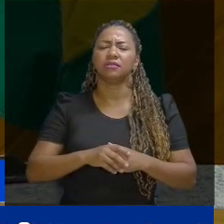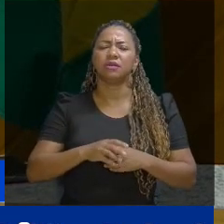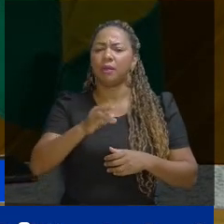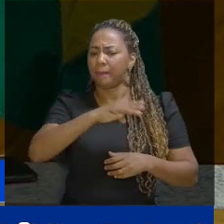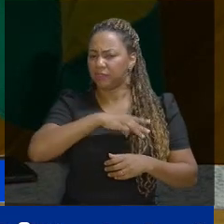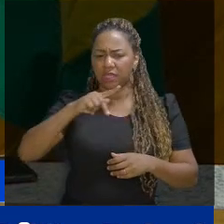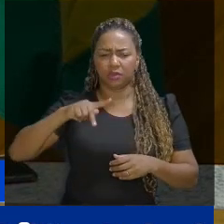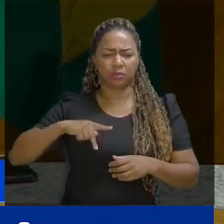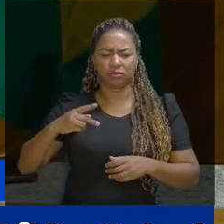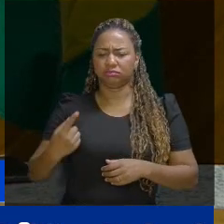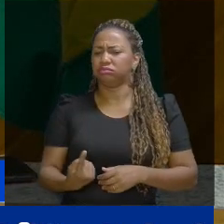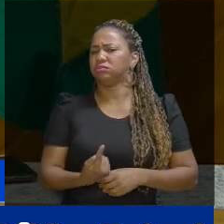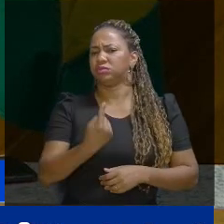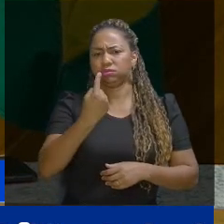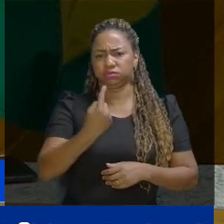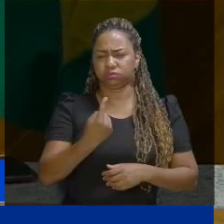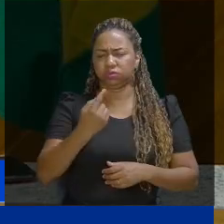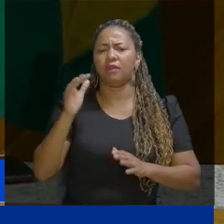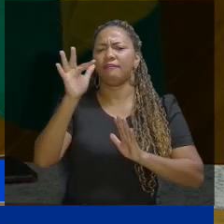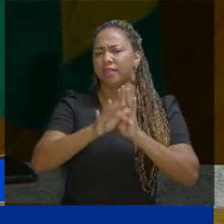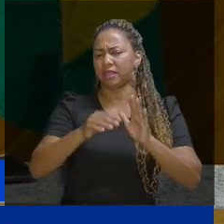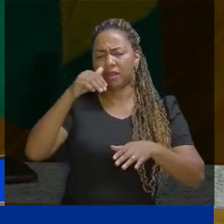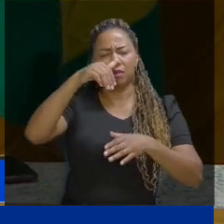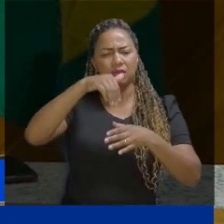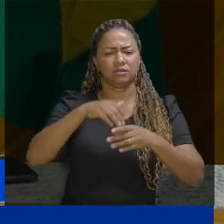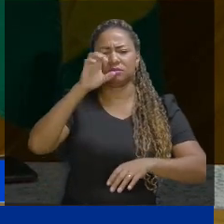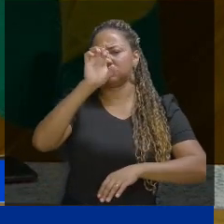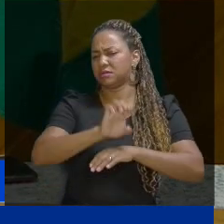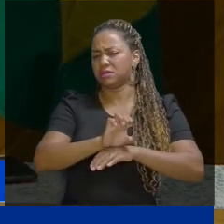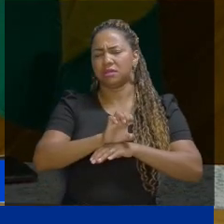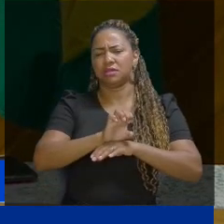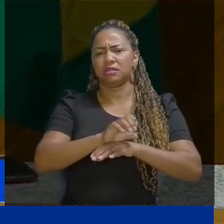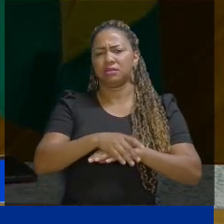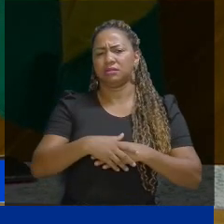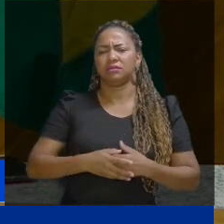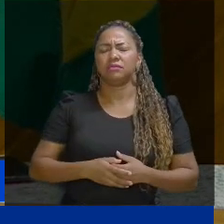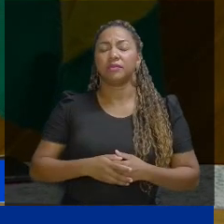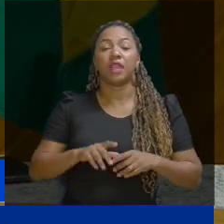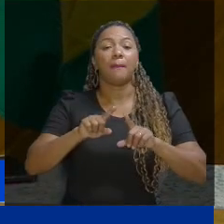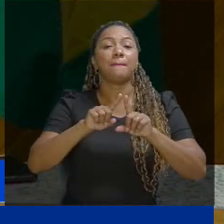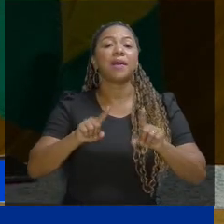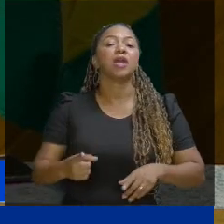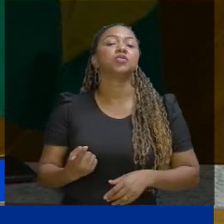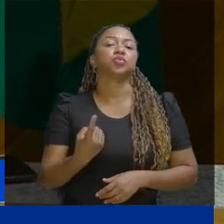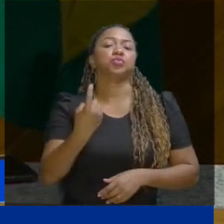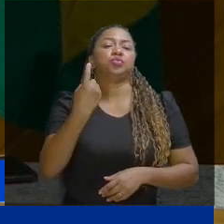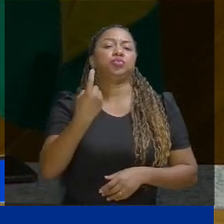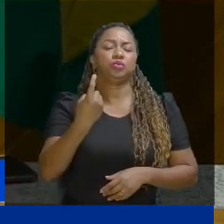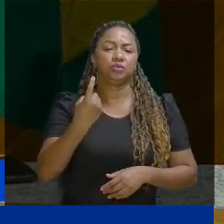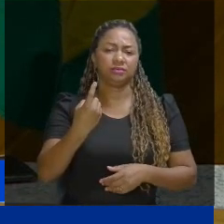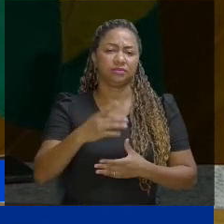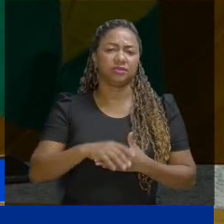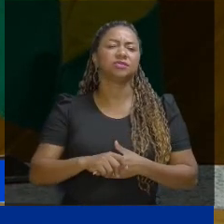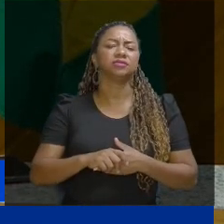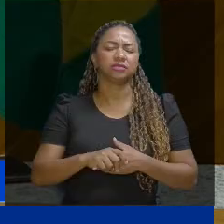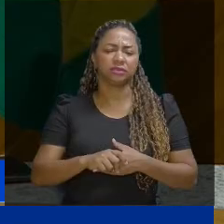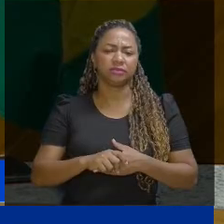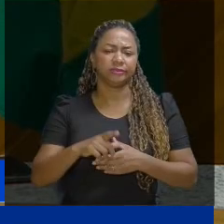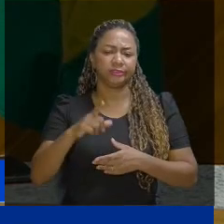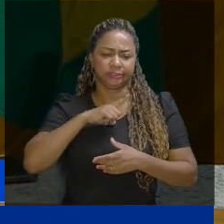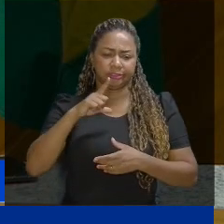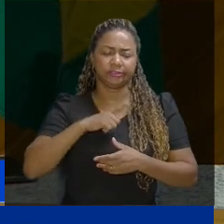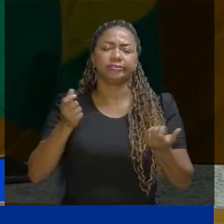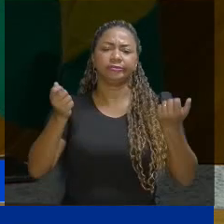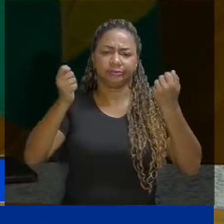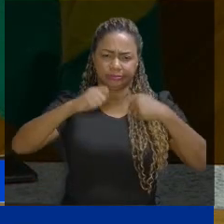é uno. De fato, o Ministério Público Federal, Eleitoral, Estadual, Militar, mas o único membro com atribuição no